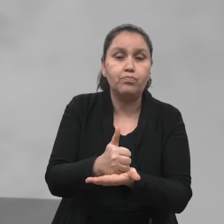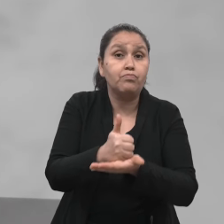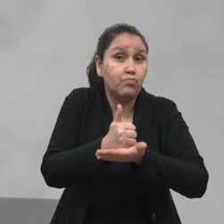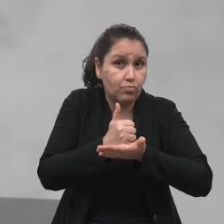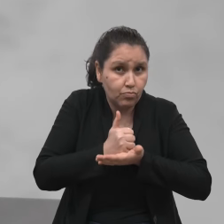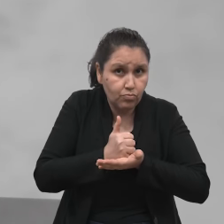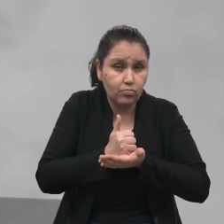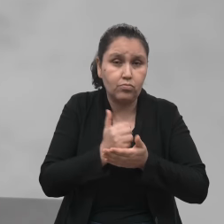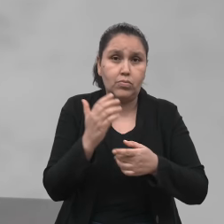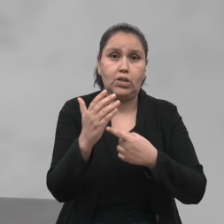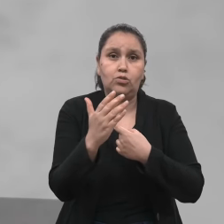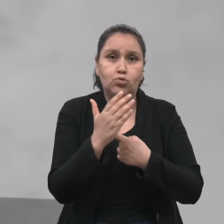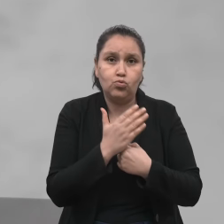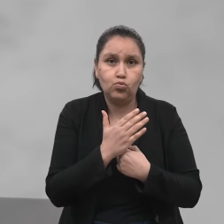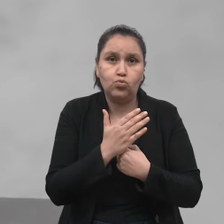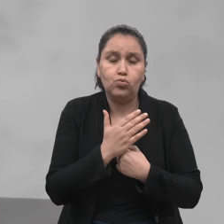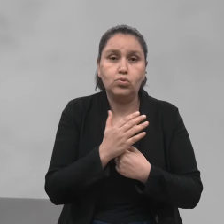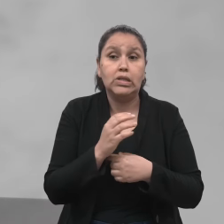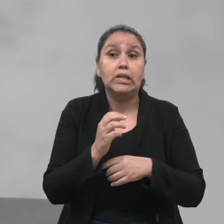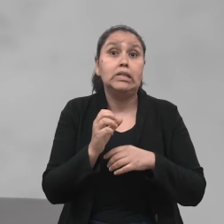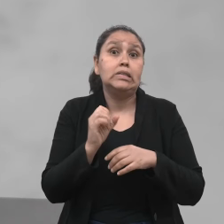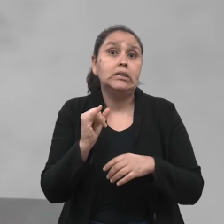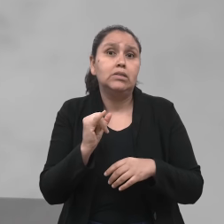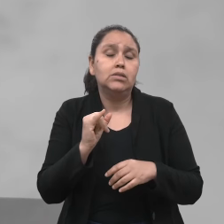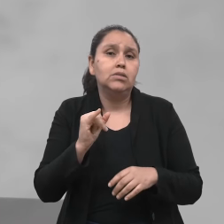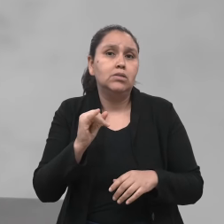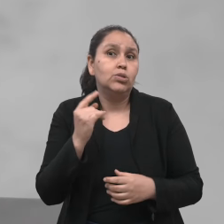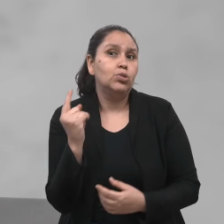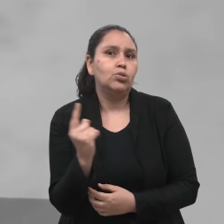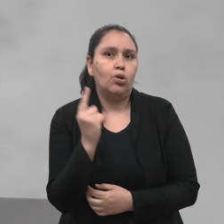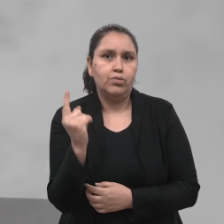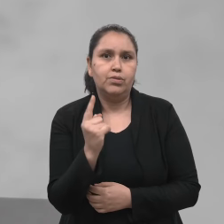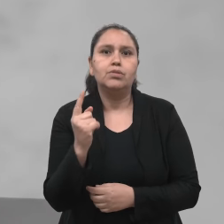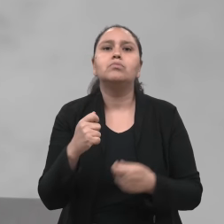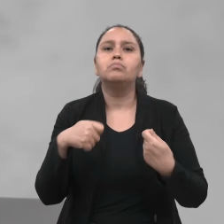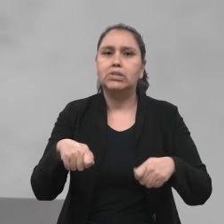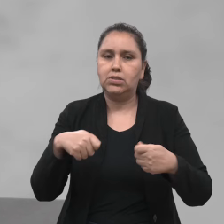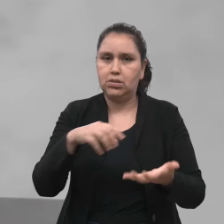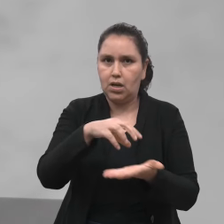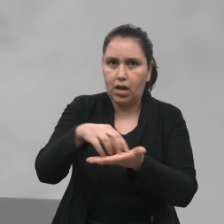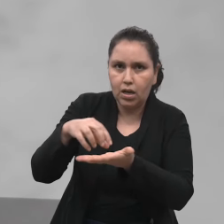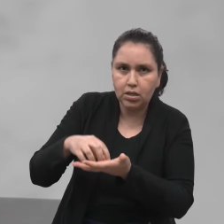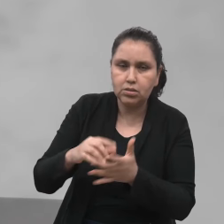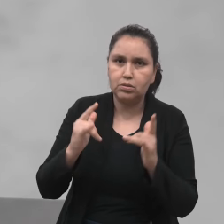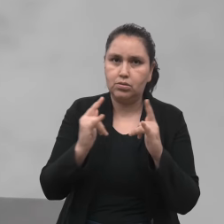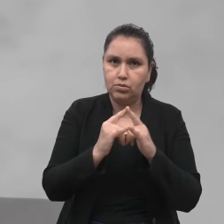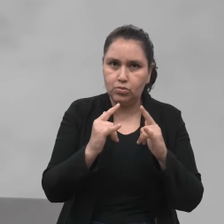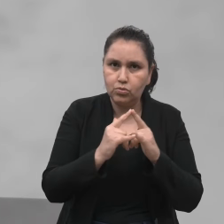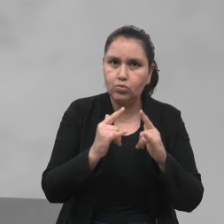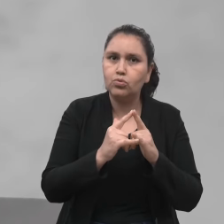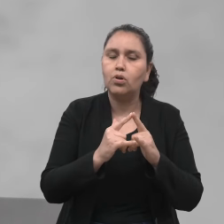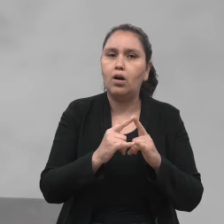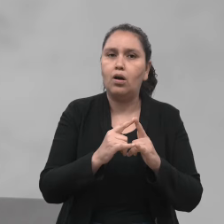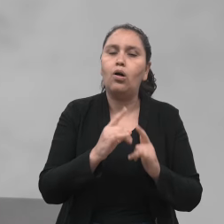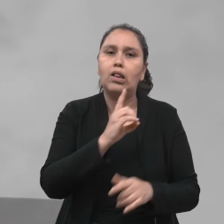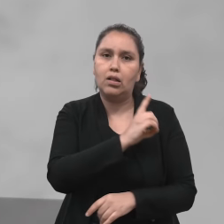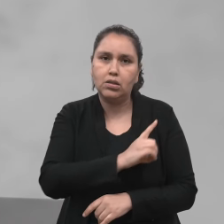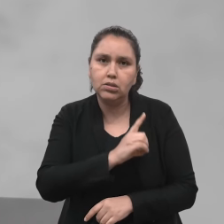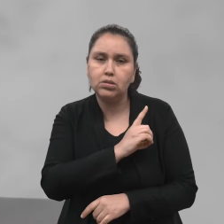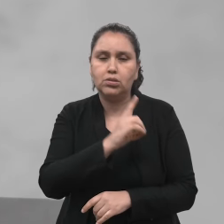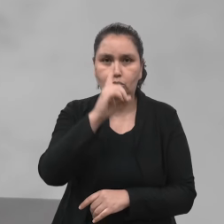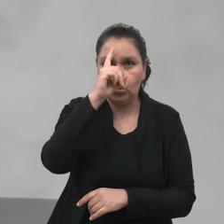que rede de apoio eu tenho? Milena, a minha rede de apoio é muito fragilizada. Então, a gente vai para a rede institucional, obviamente, né? Agente de saúde, conselho tutelar sobre as